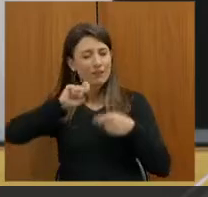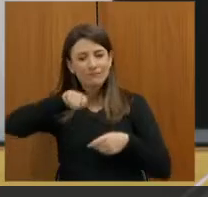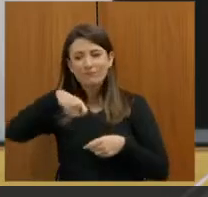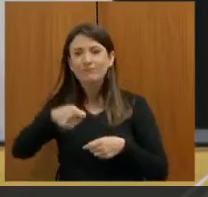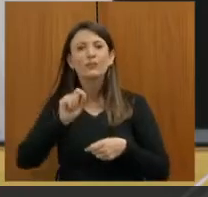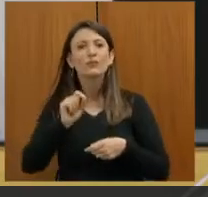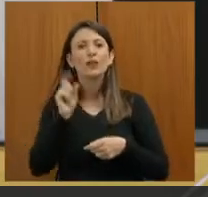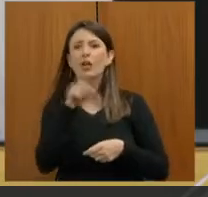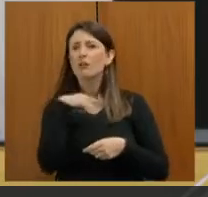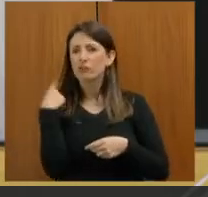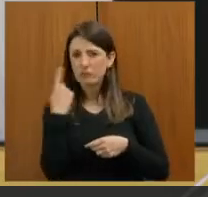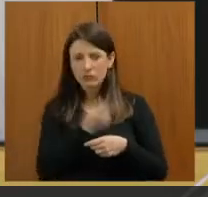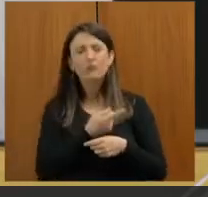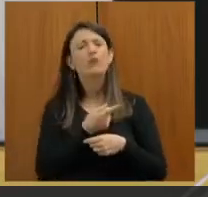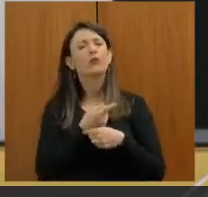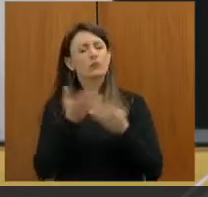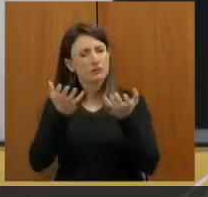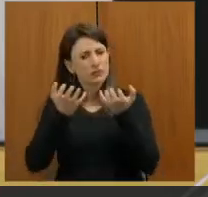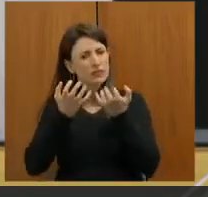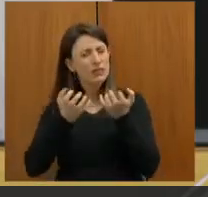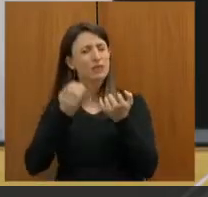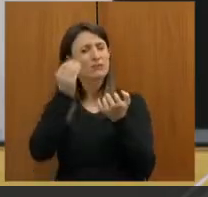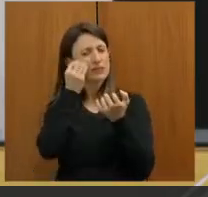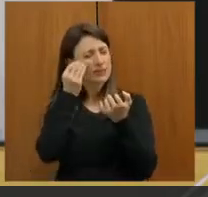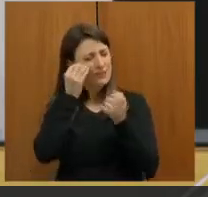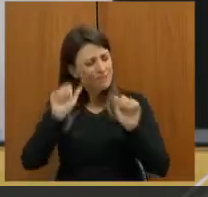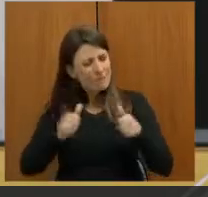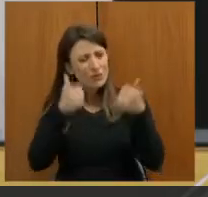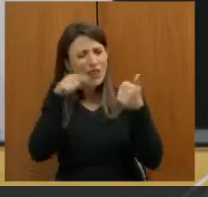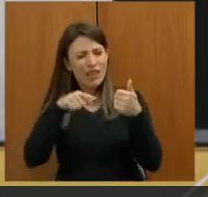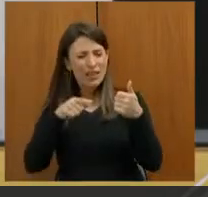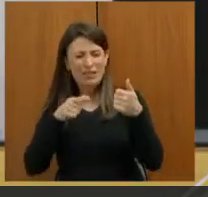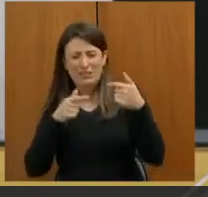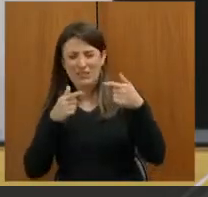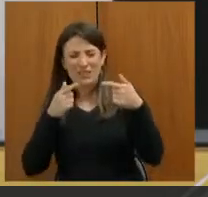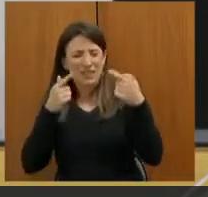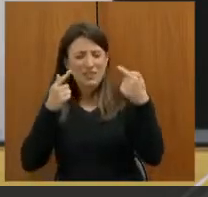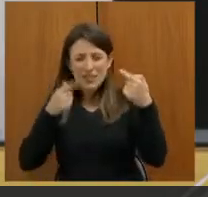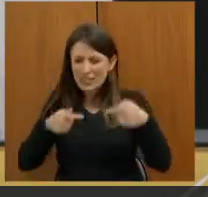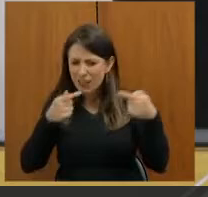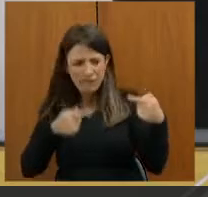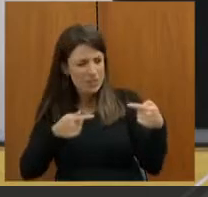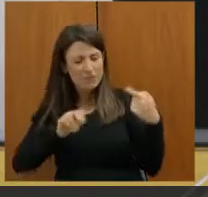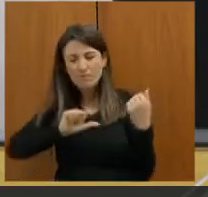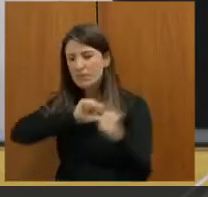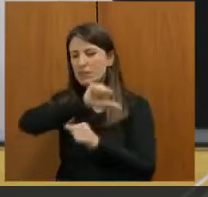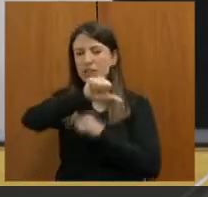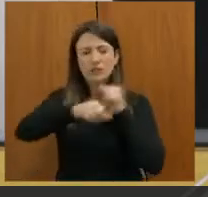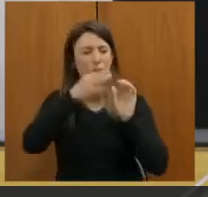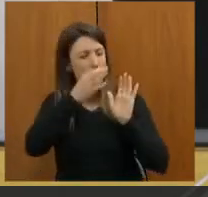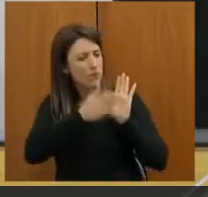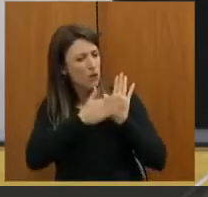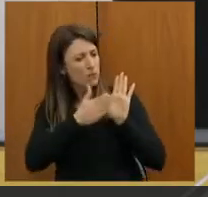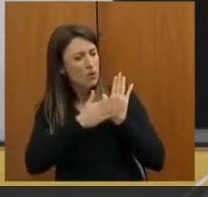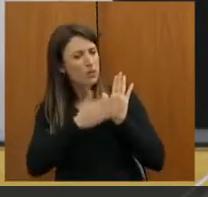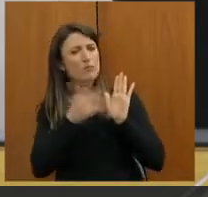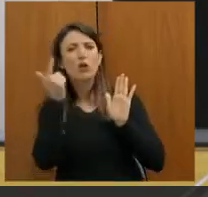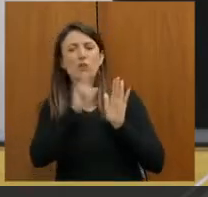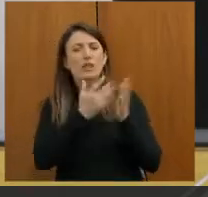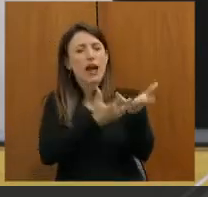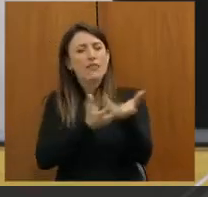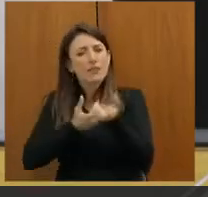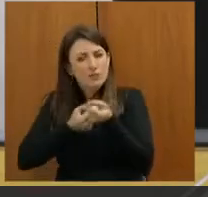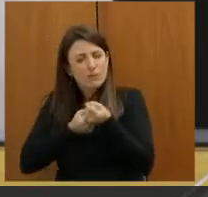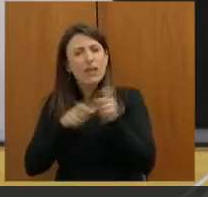com que esses desafios se transcrevam com propostas efetivas de atendimento de garantia aí